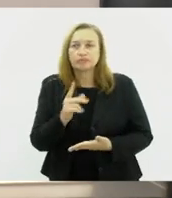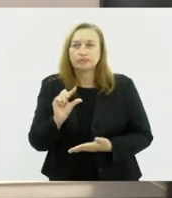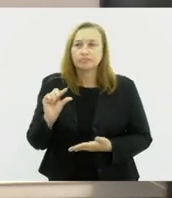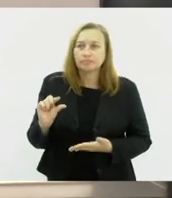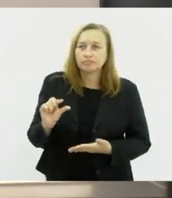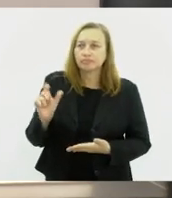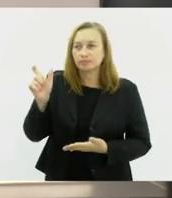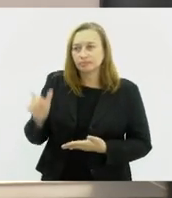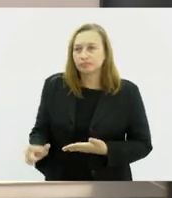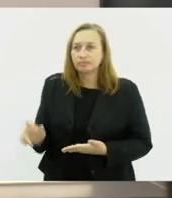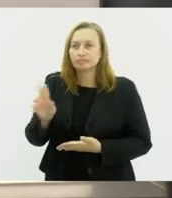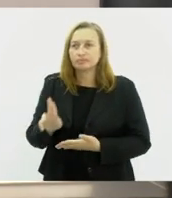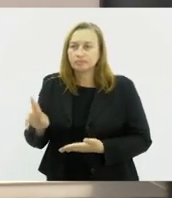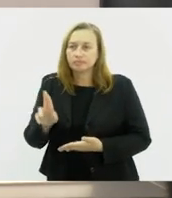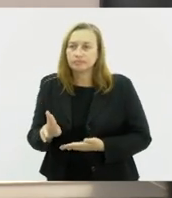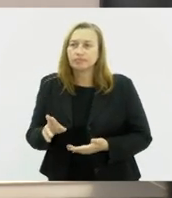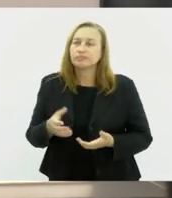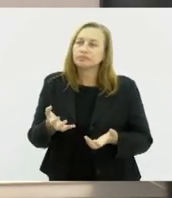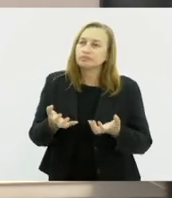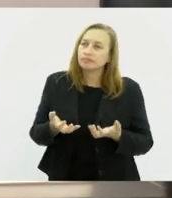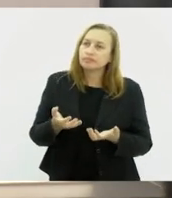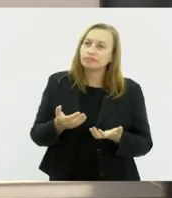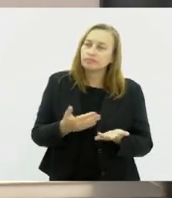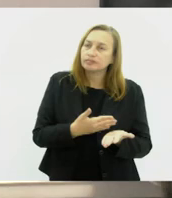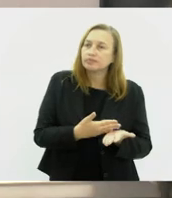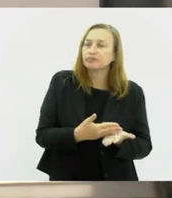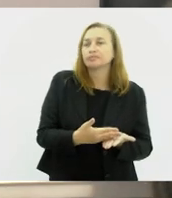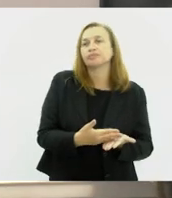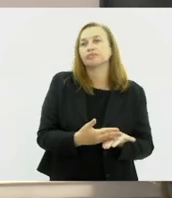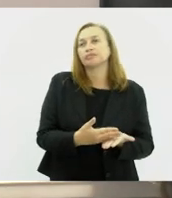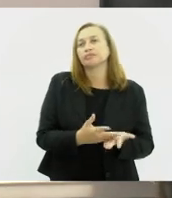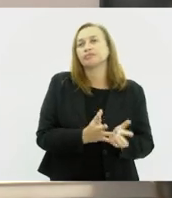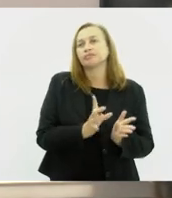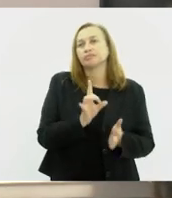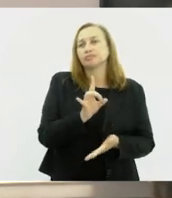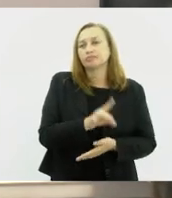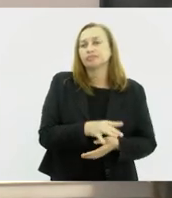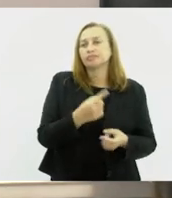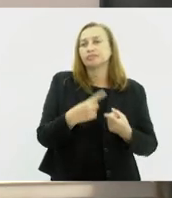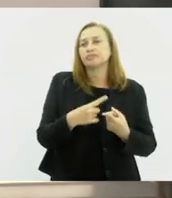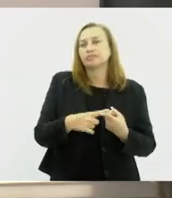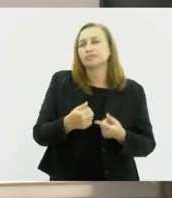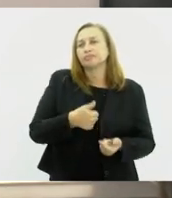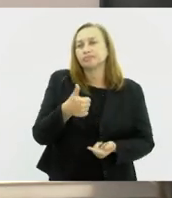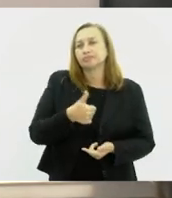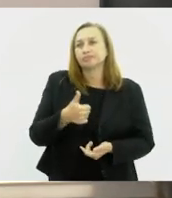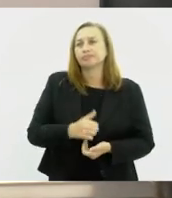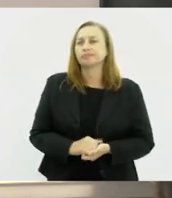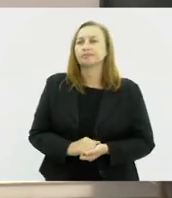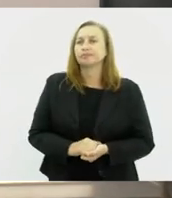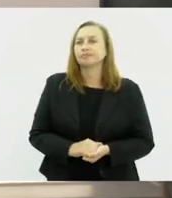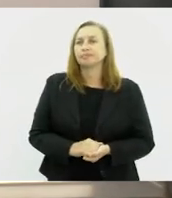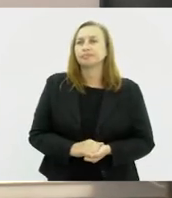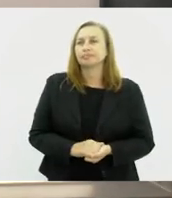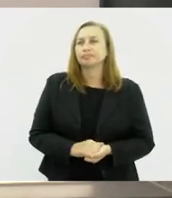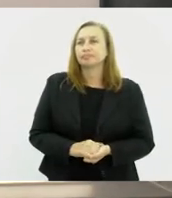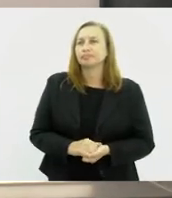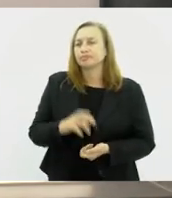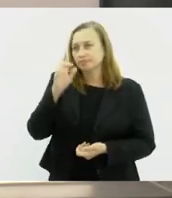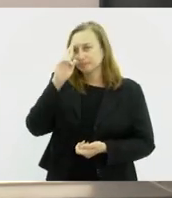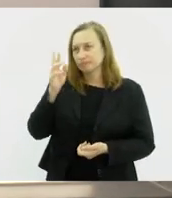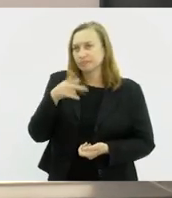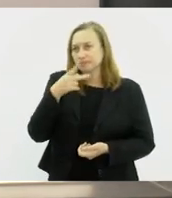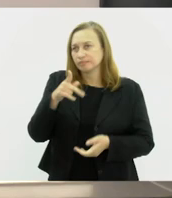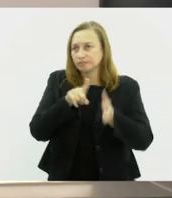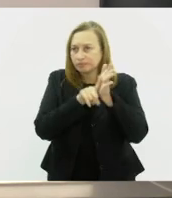usuário mas queria começar pela parte final primeiro porque eh o senhor citou a